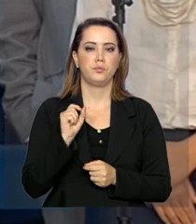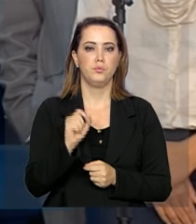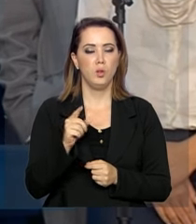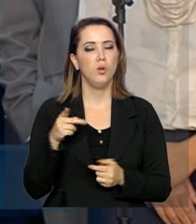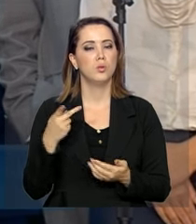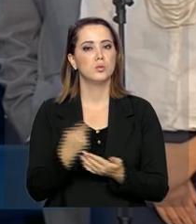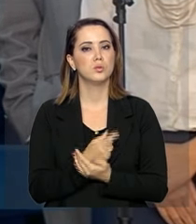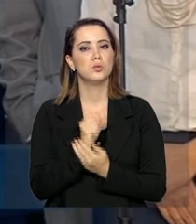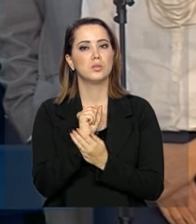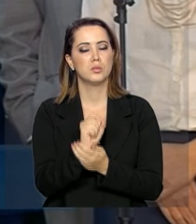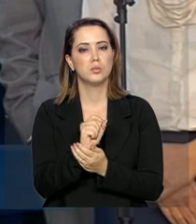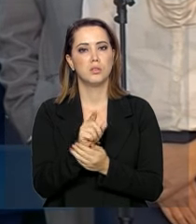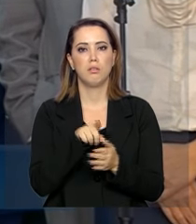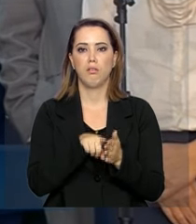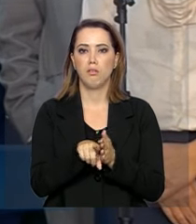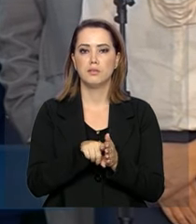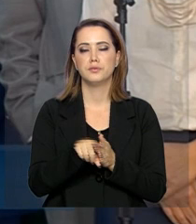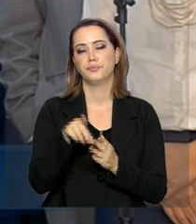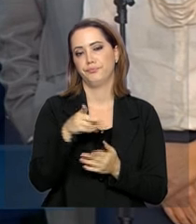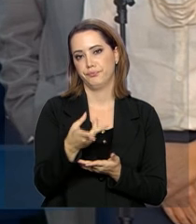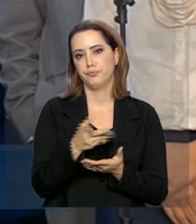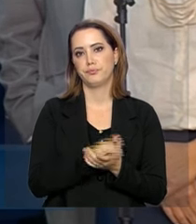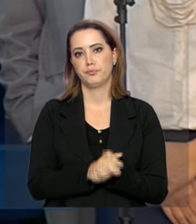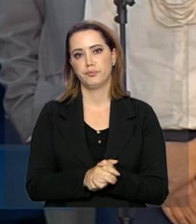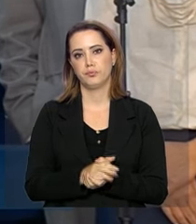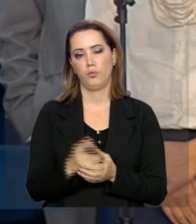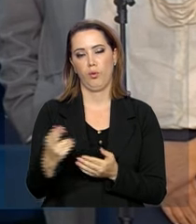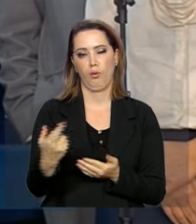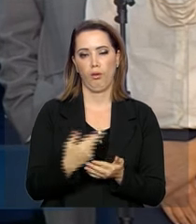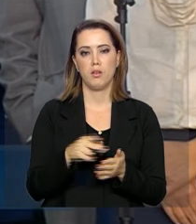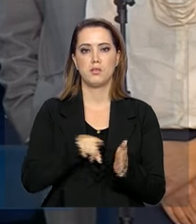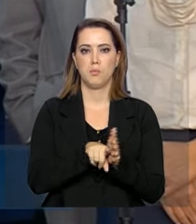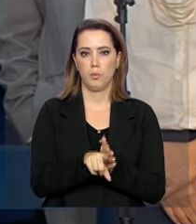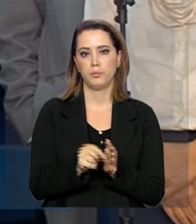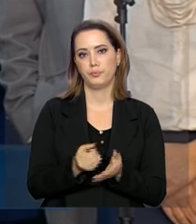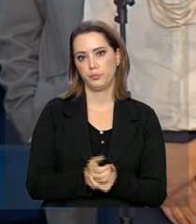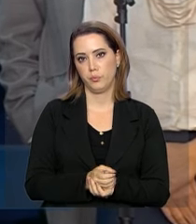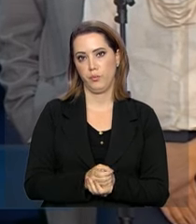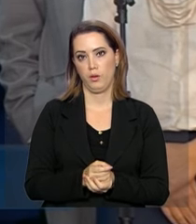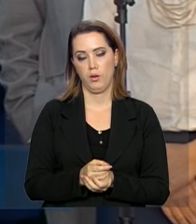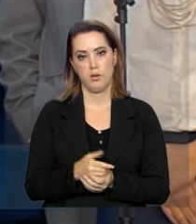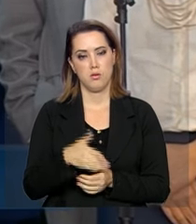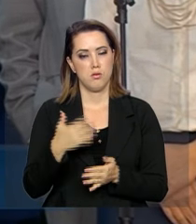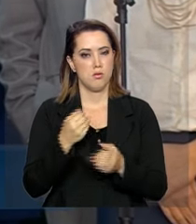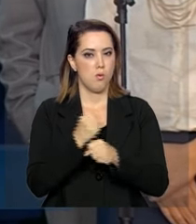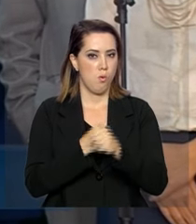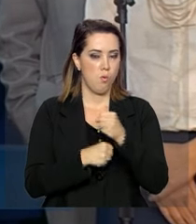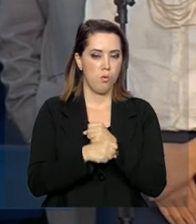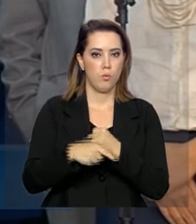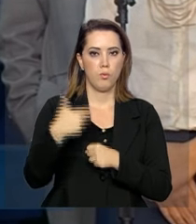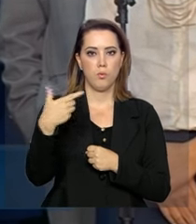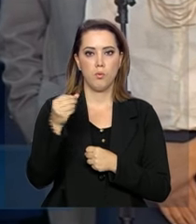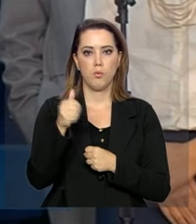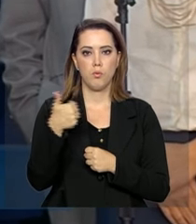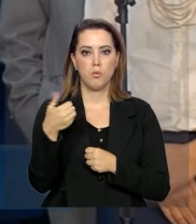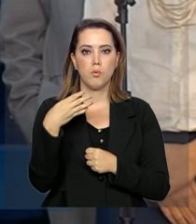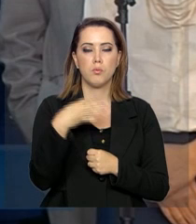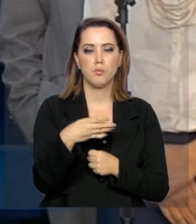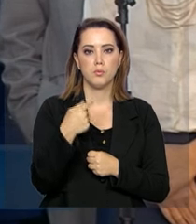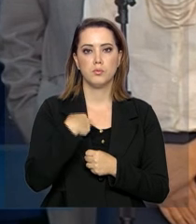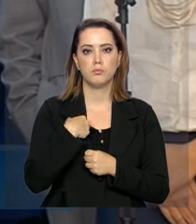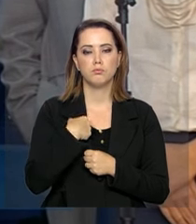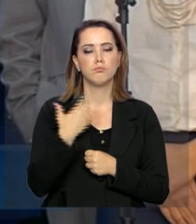firmados nesta delação. Em 2014, eu quero lembrar aos